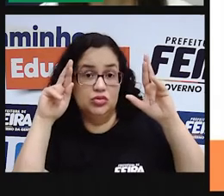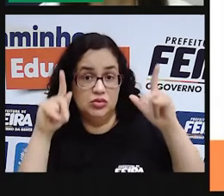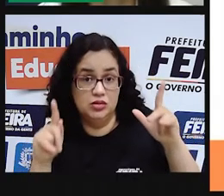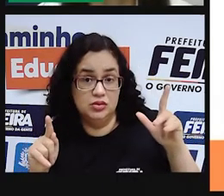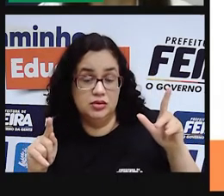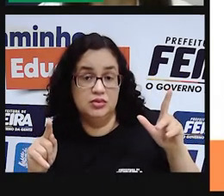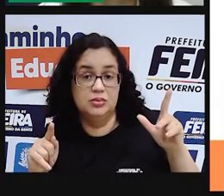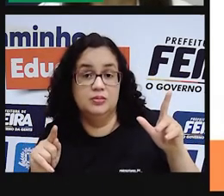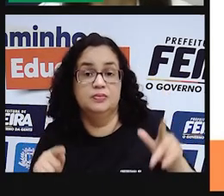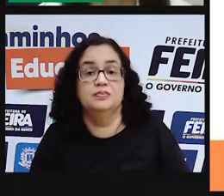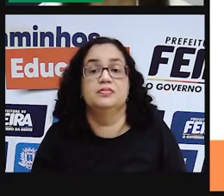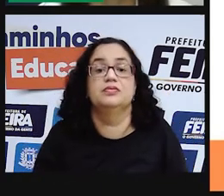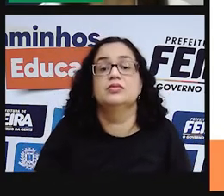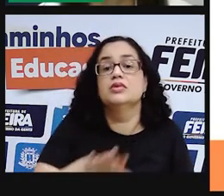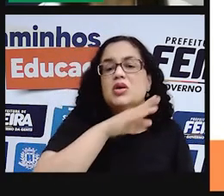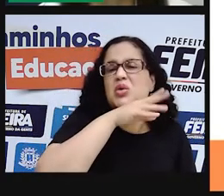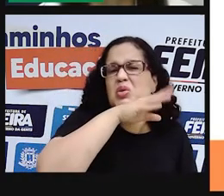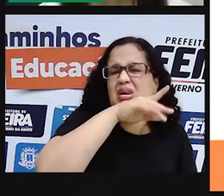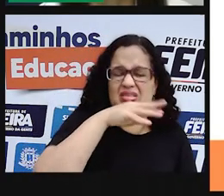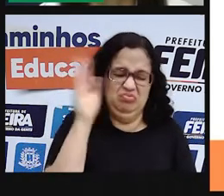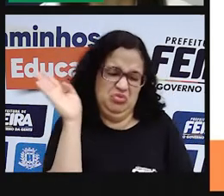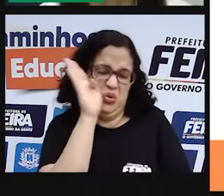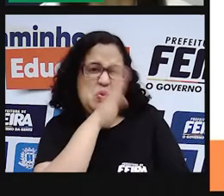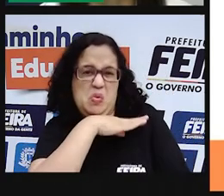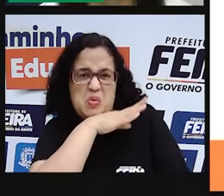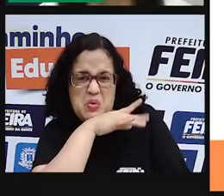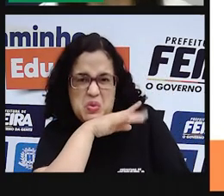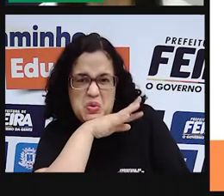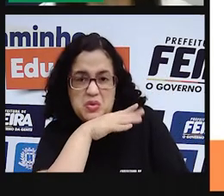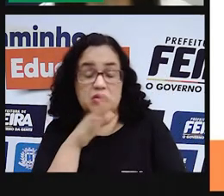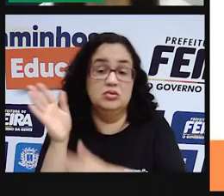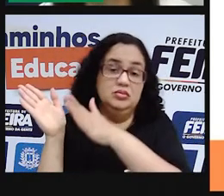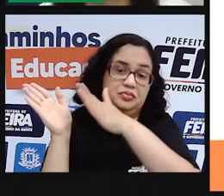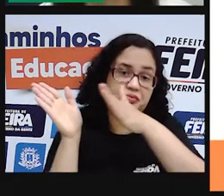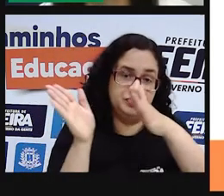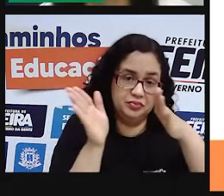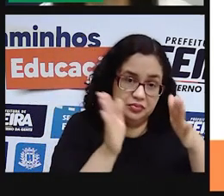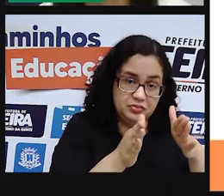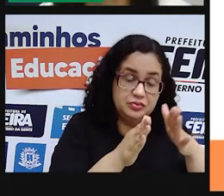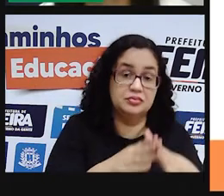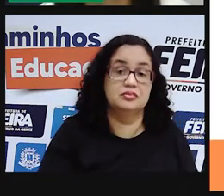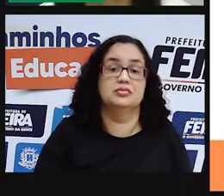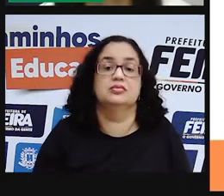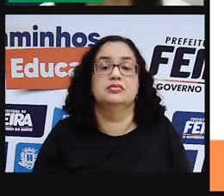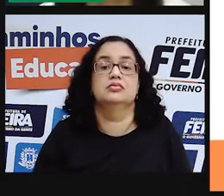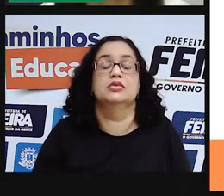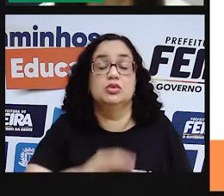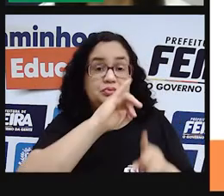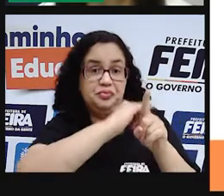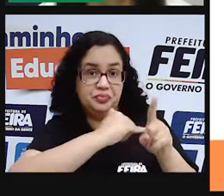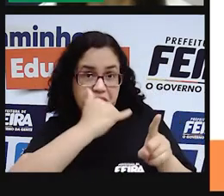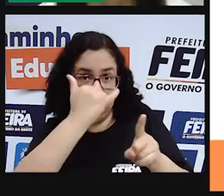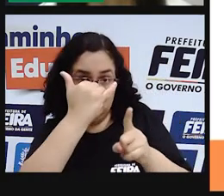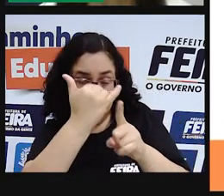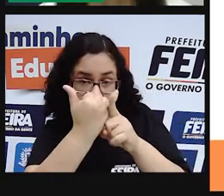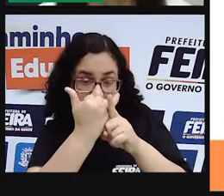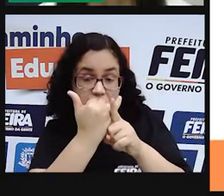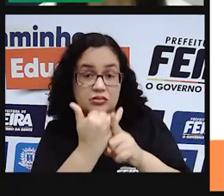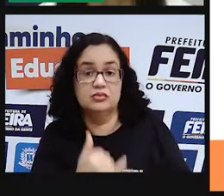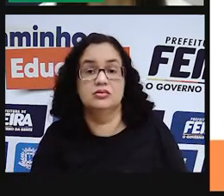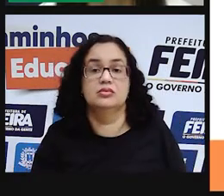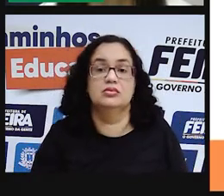atitude impertinente, uma malcriação, uma passagem eventual de limites e o bullying. De